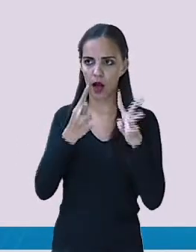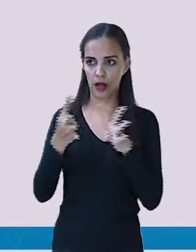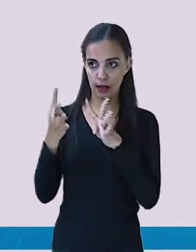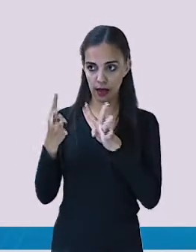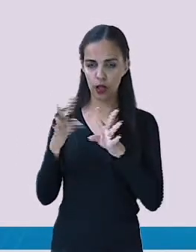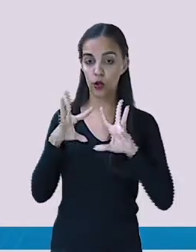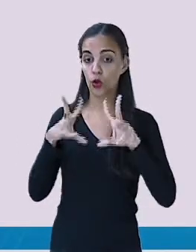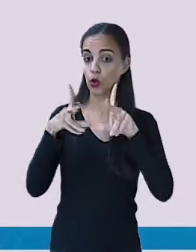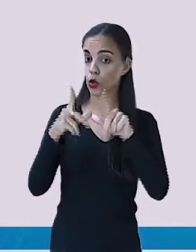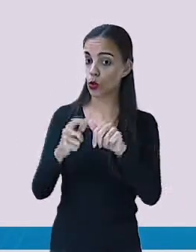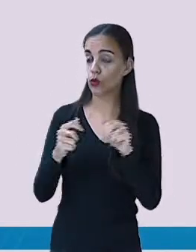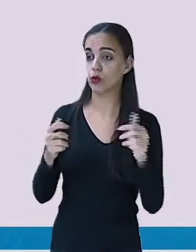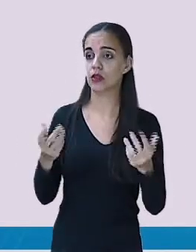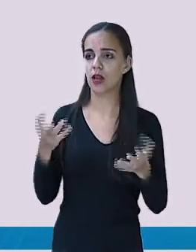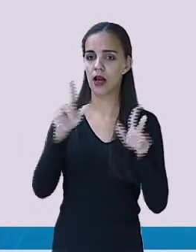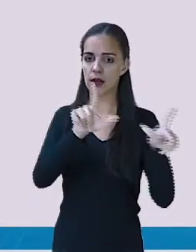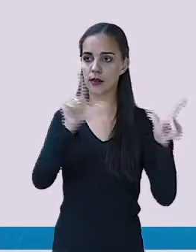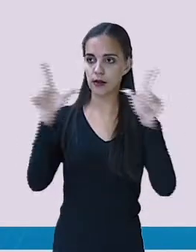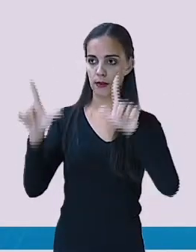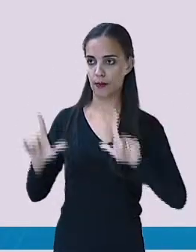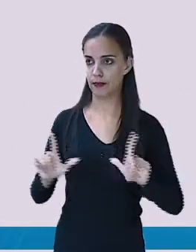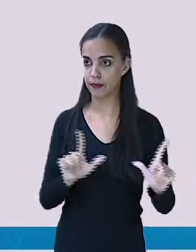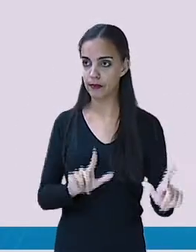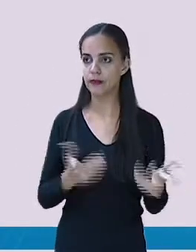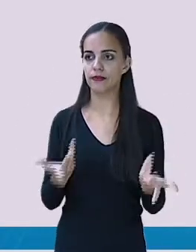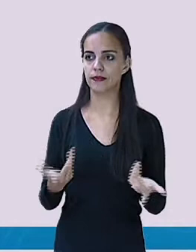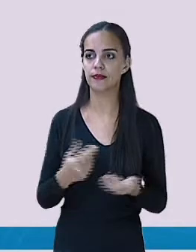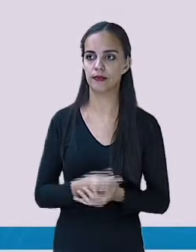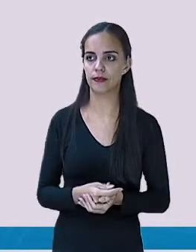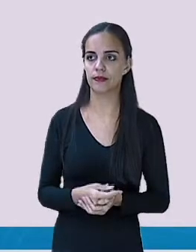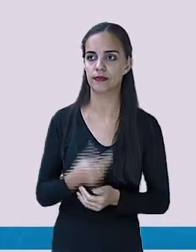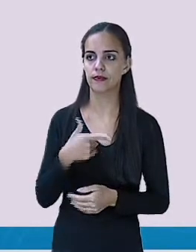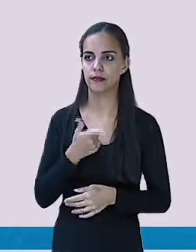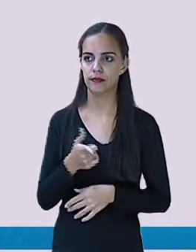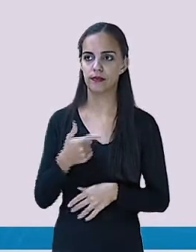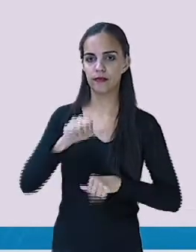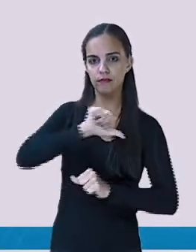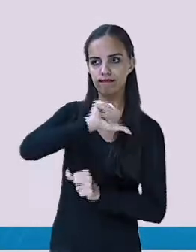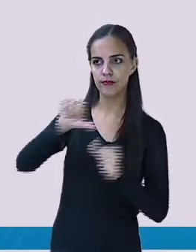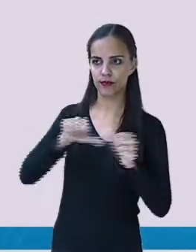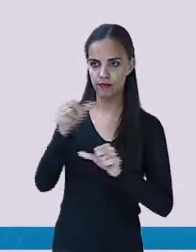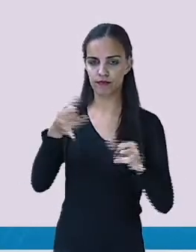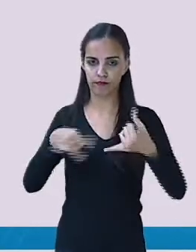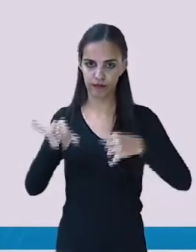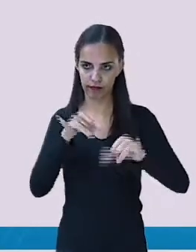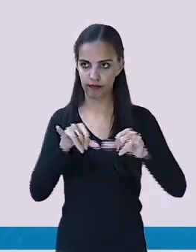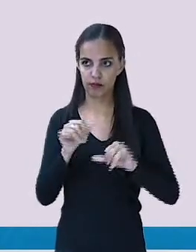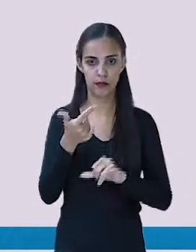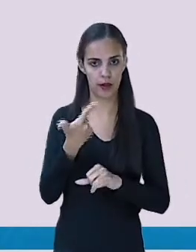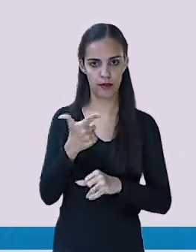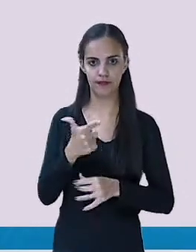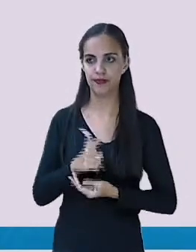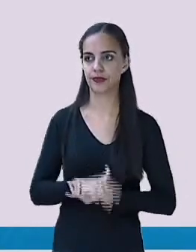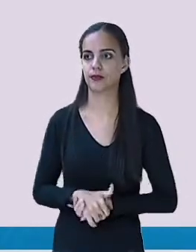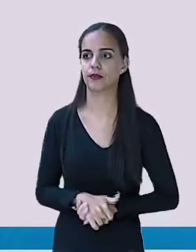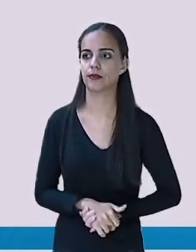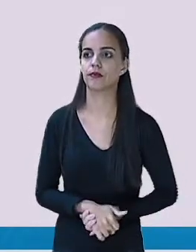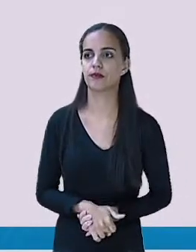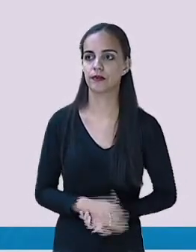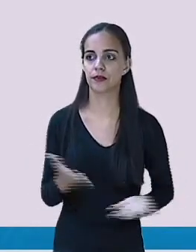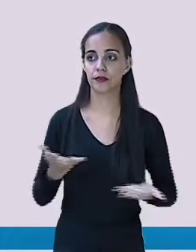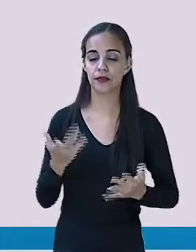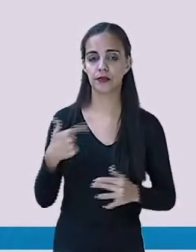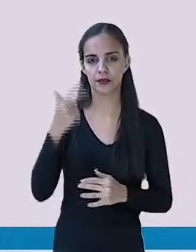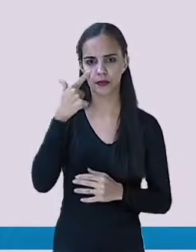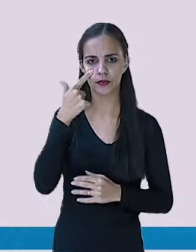mesmas então nestas imagens nós não temos uma transformação química nos teremos